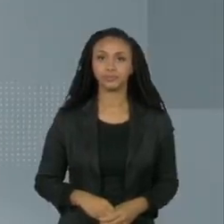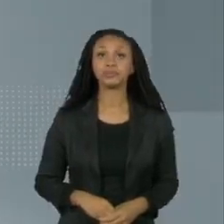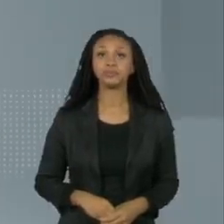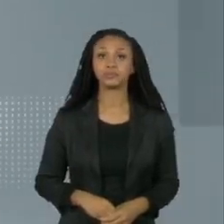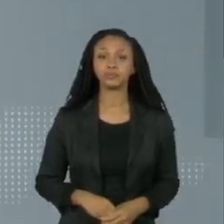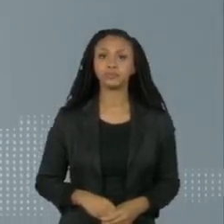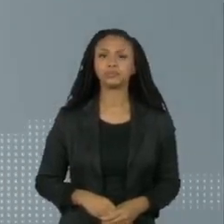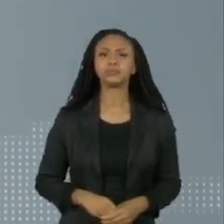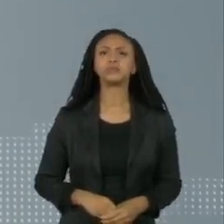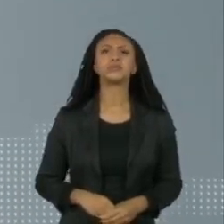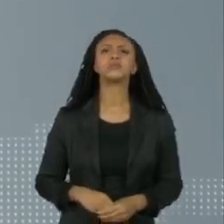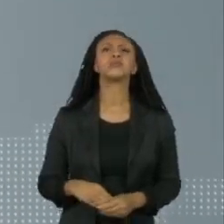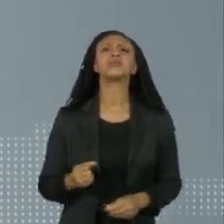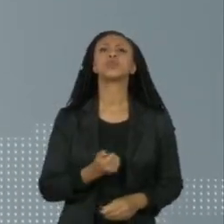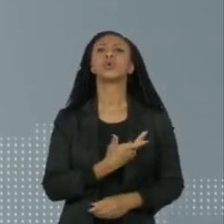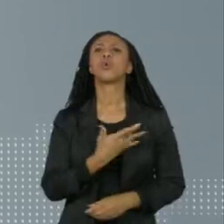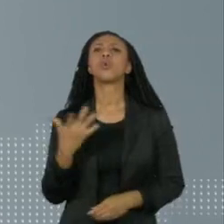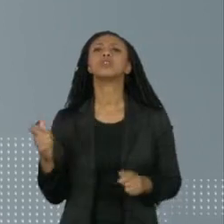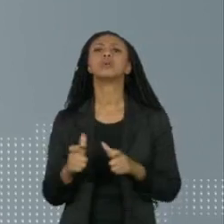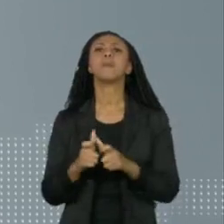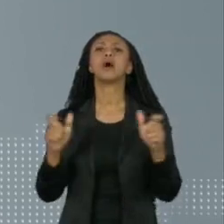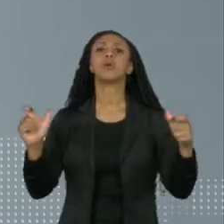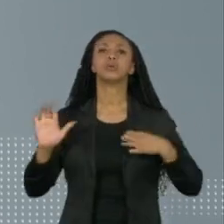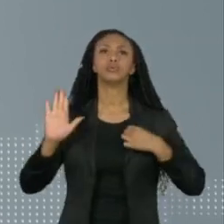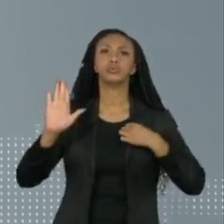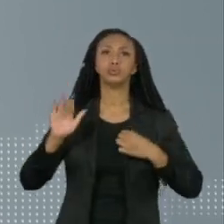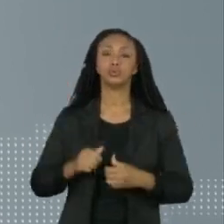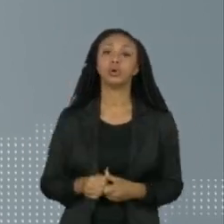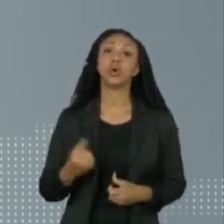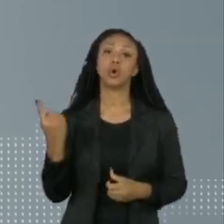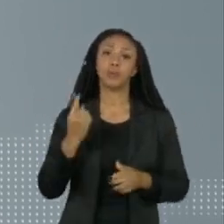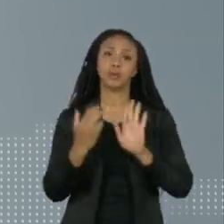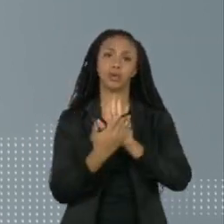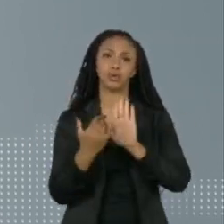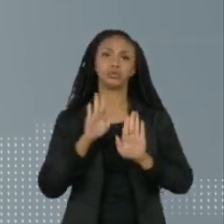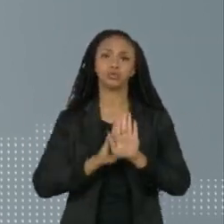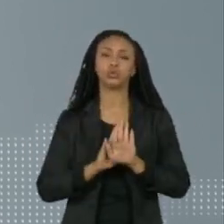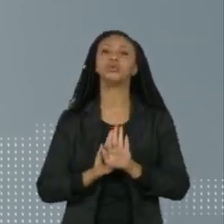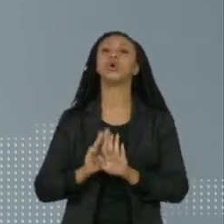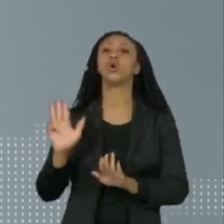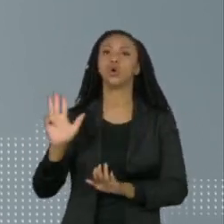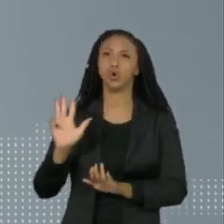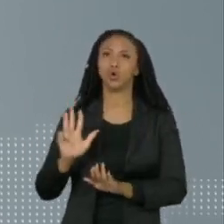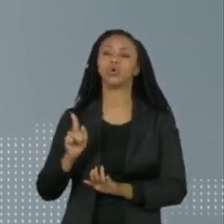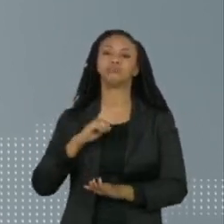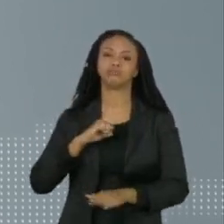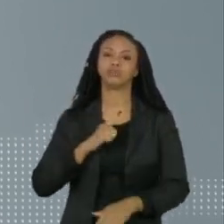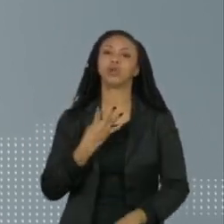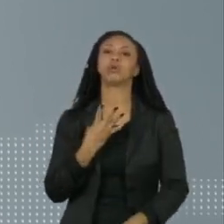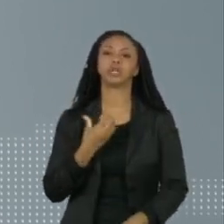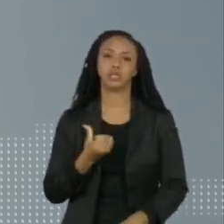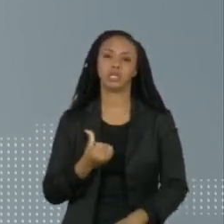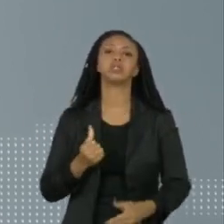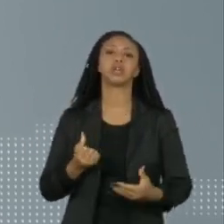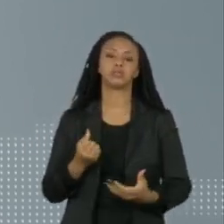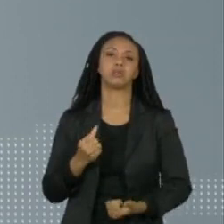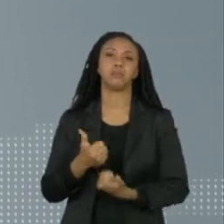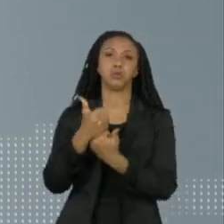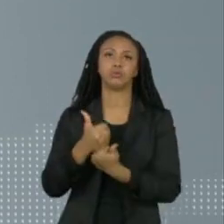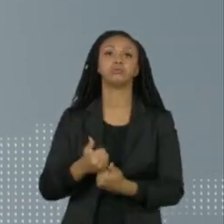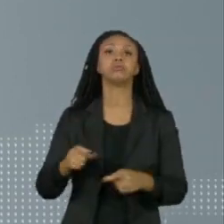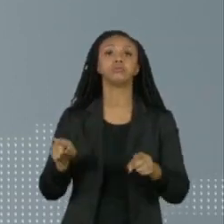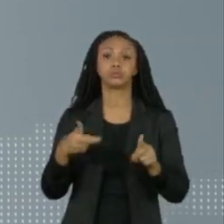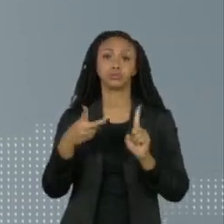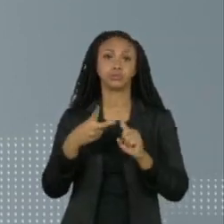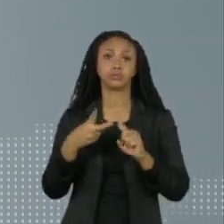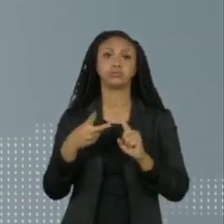o funcionário com maior número de candidatos no primeiro turno Lula do PT tem 46 por cento das intenções de voto seguido de